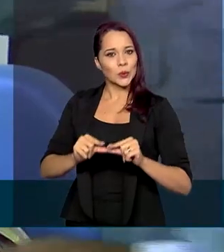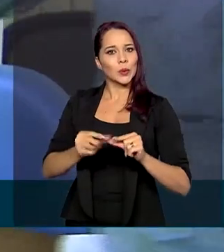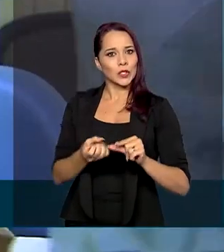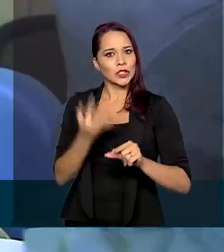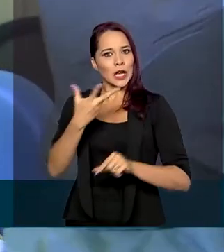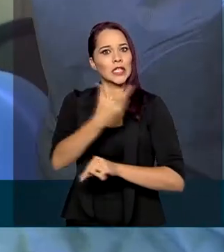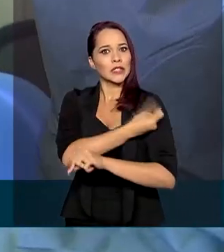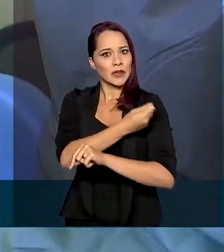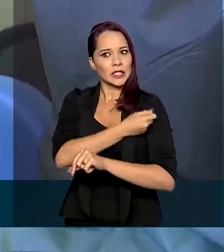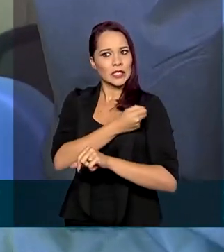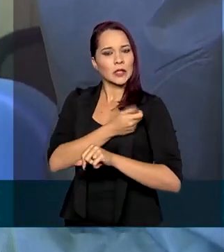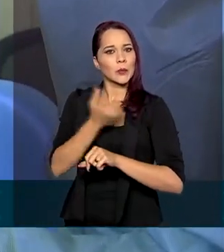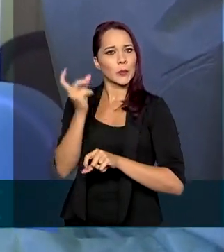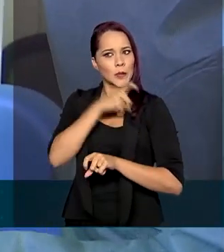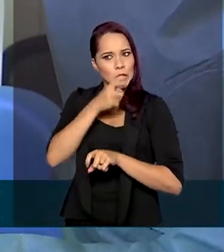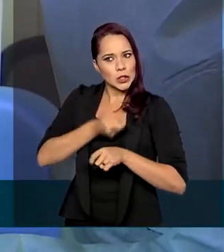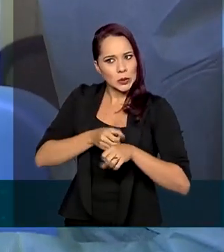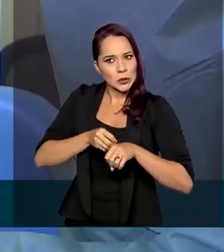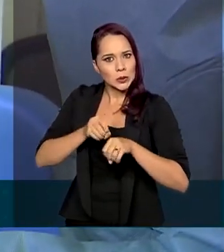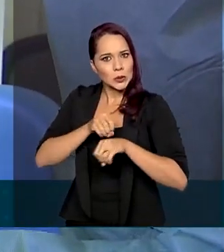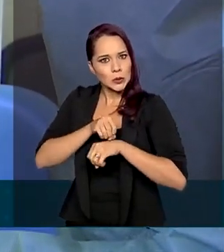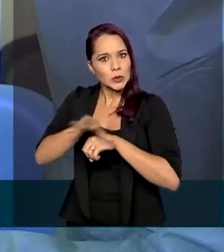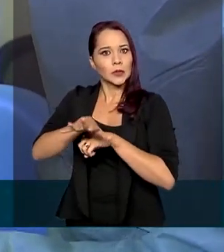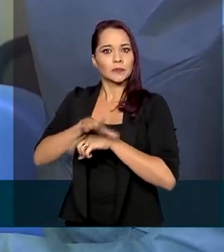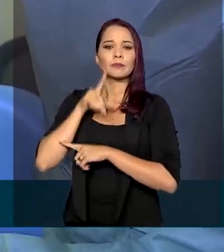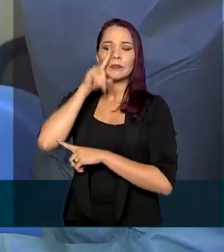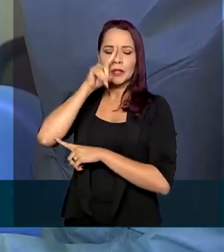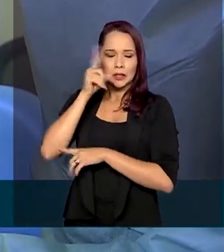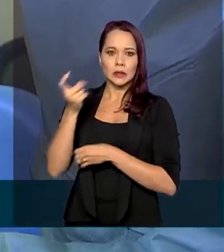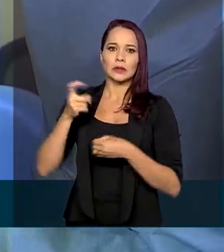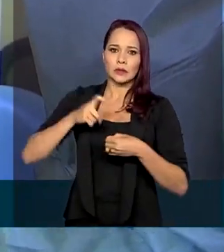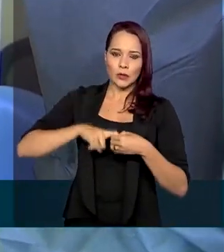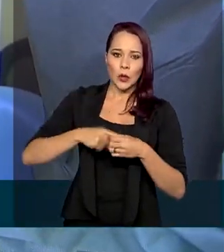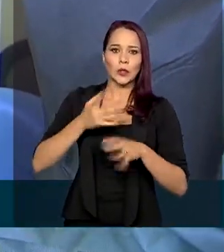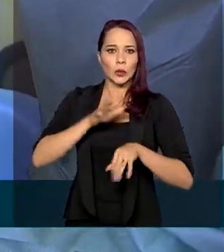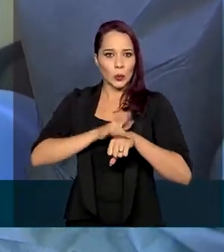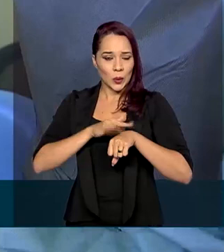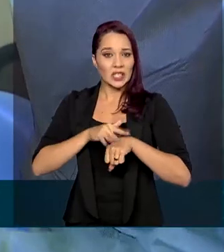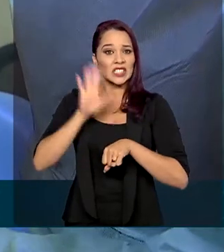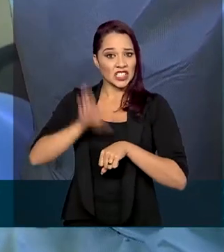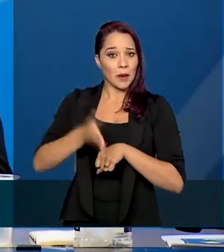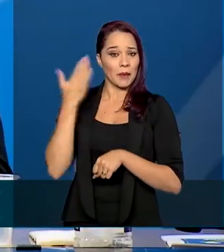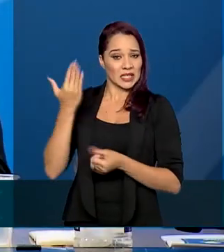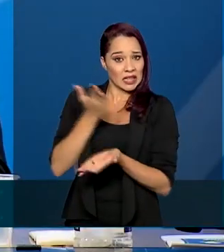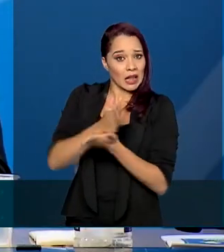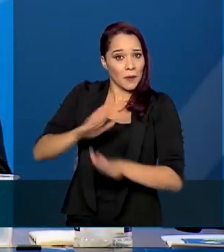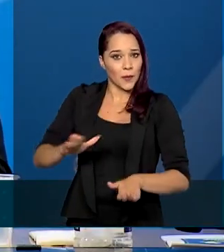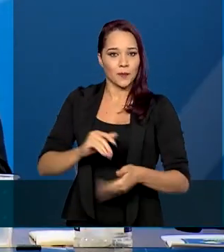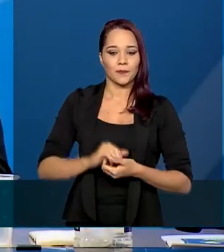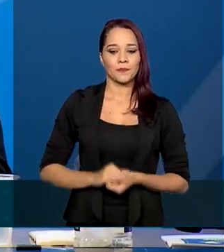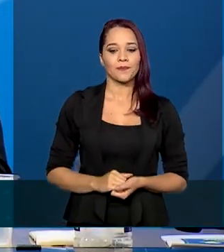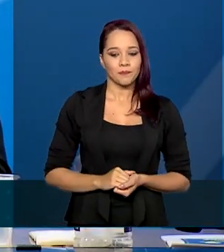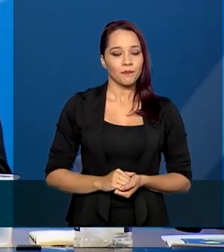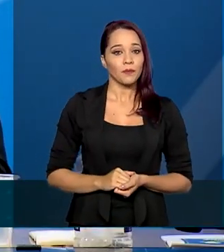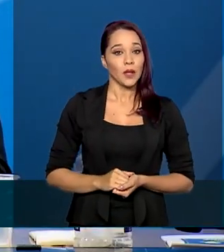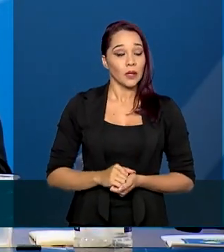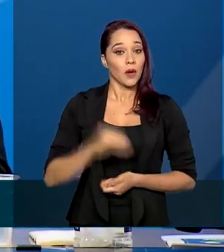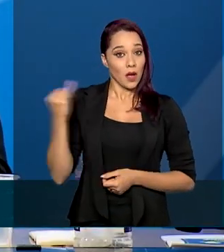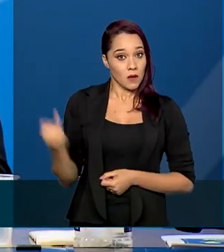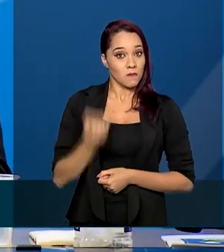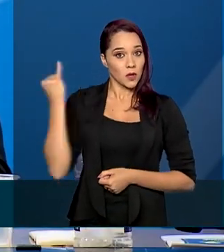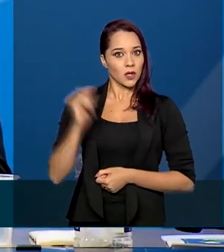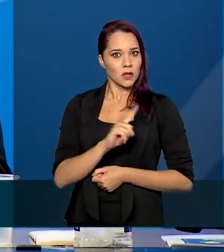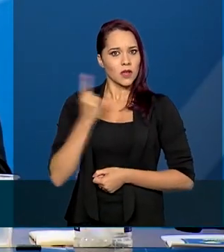causadas por falsas notícias gera um risco para o retorno de doenças já eliminadas. É muito importante que a gente